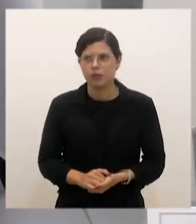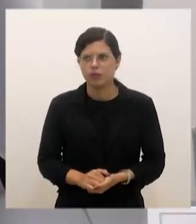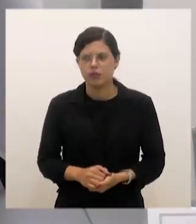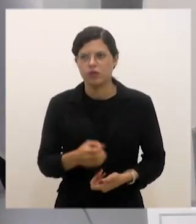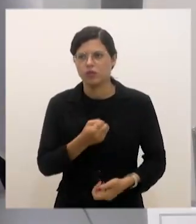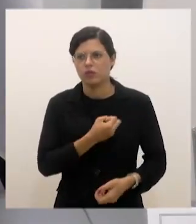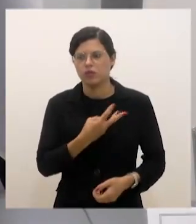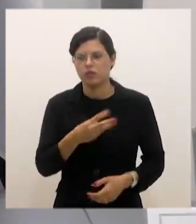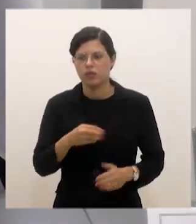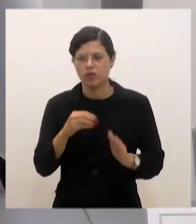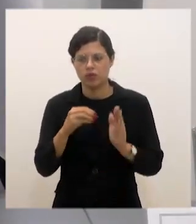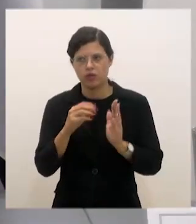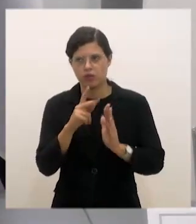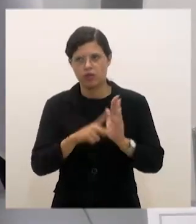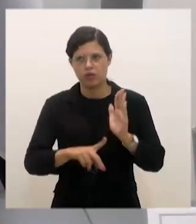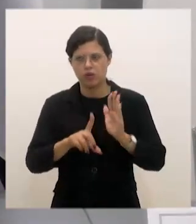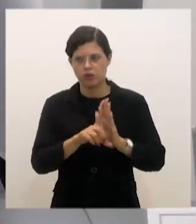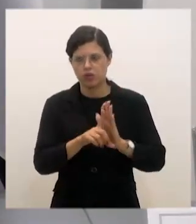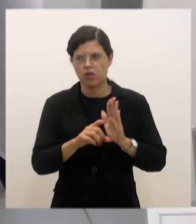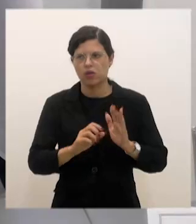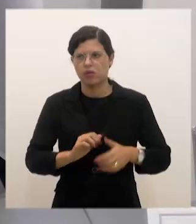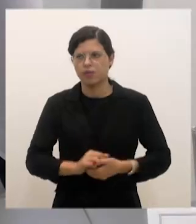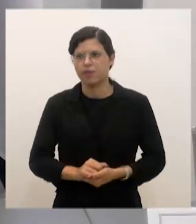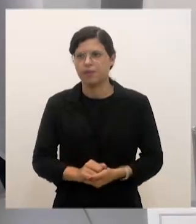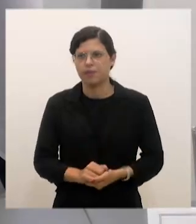30 da pauta.